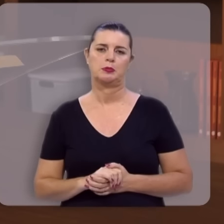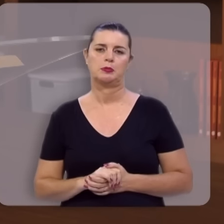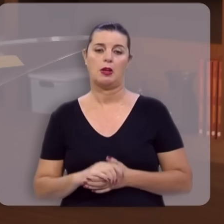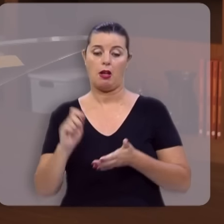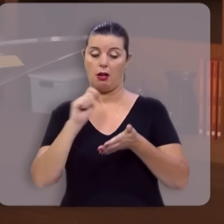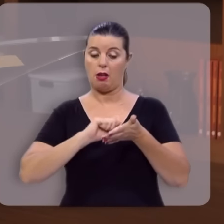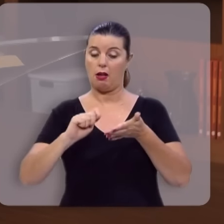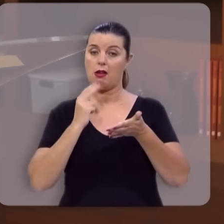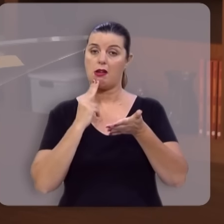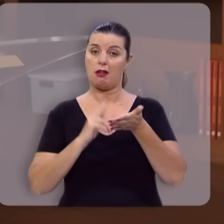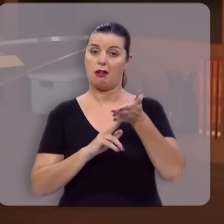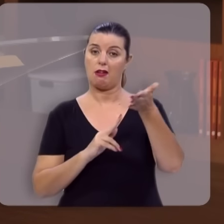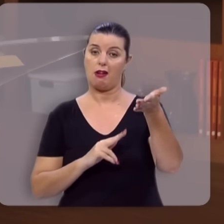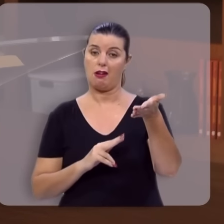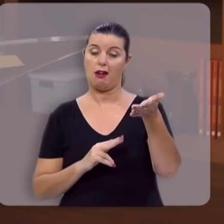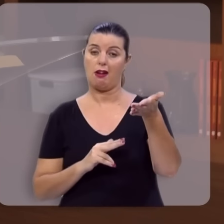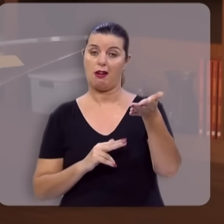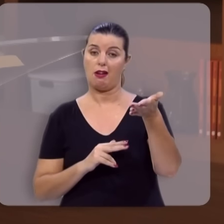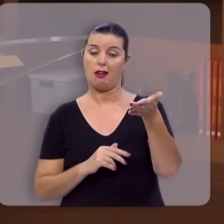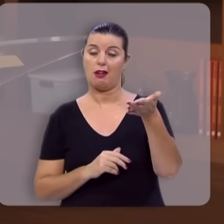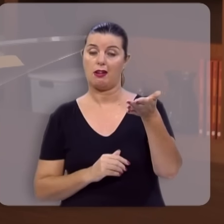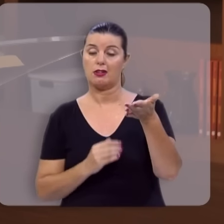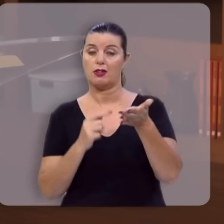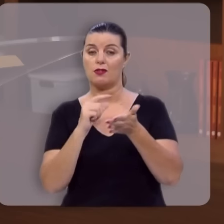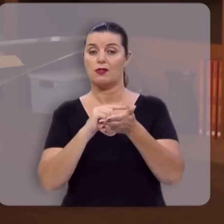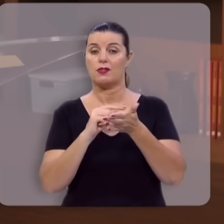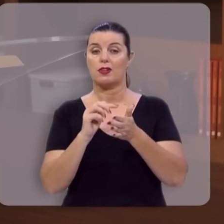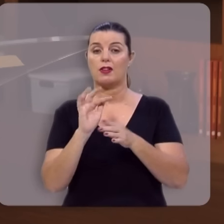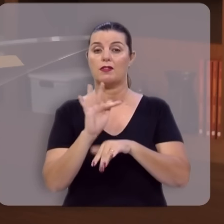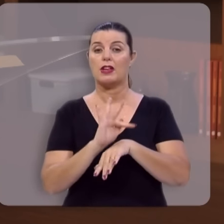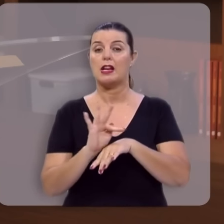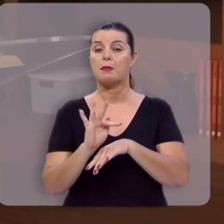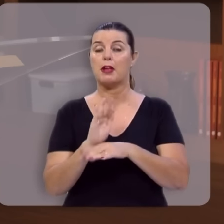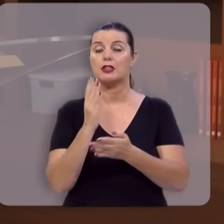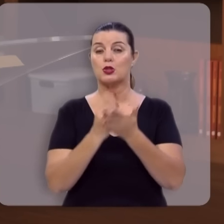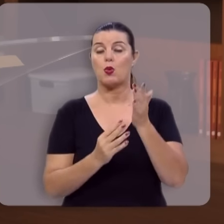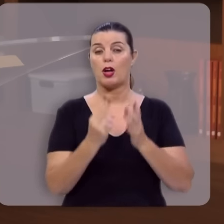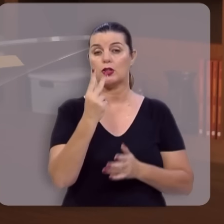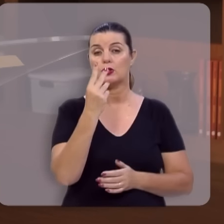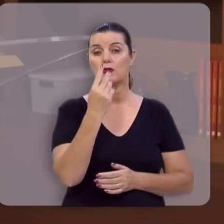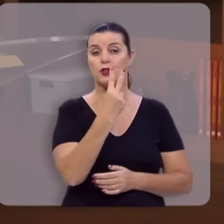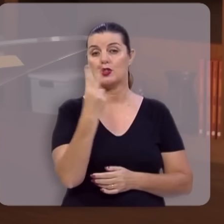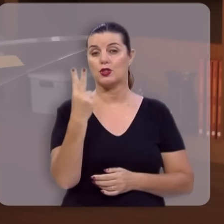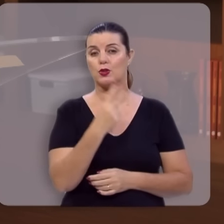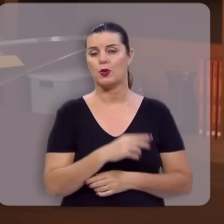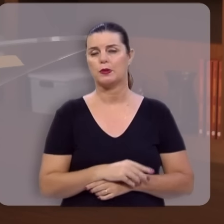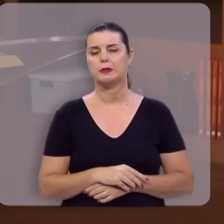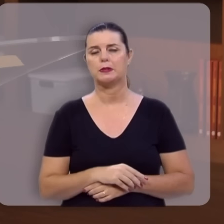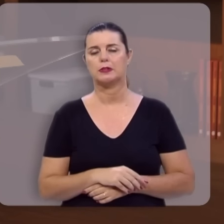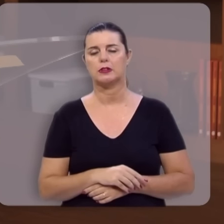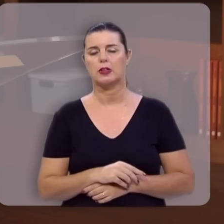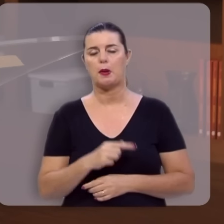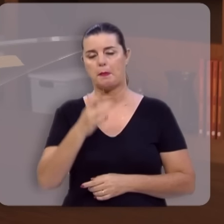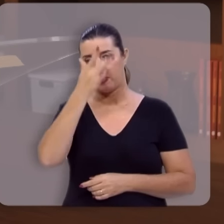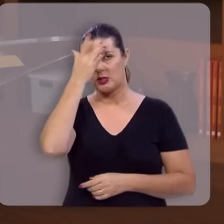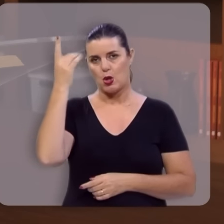Ele escreve nesta carta aos Filipenses 4:22 assim, os santos vos saúdam,